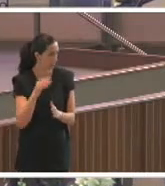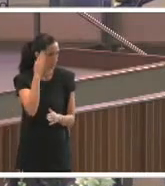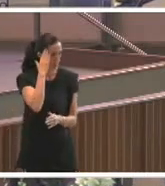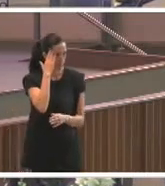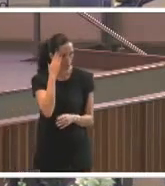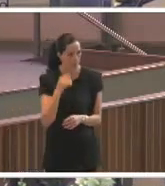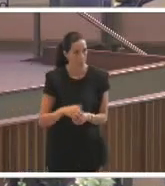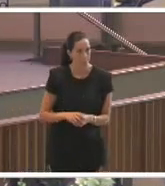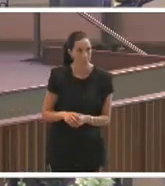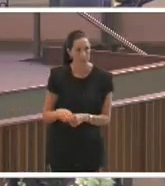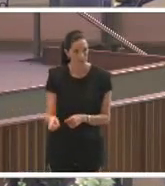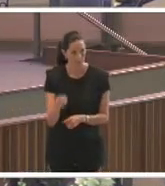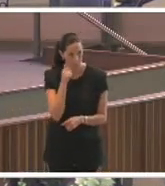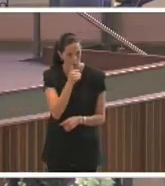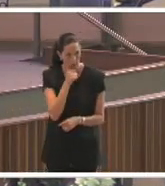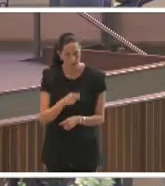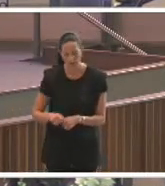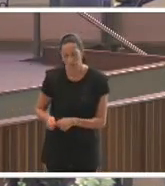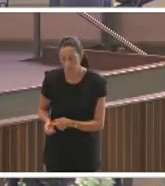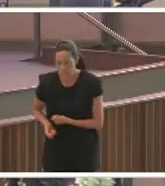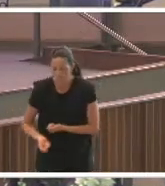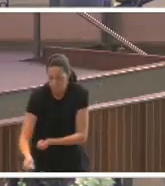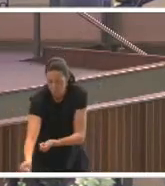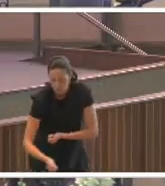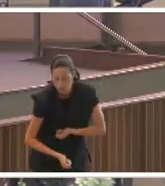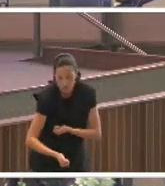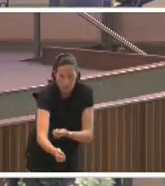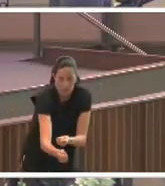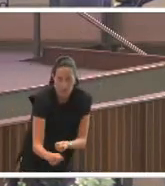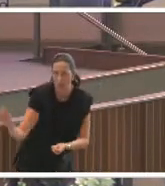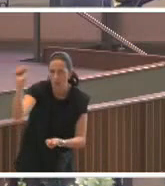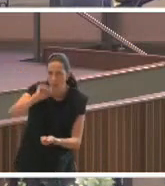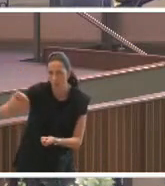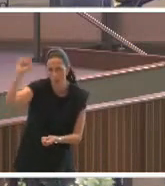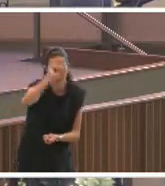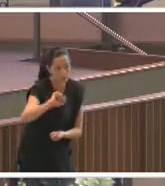E essa empregada temente a Deus.